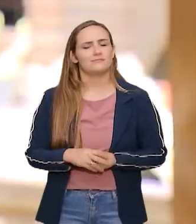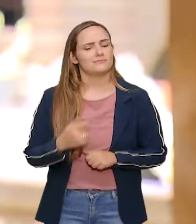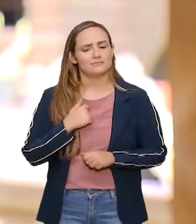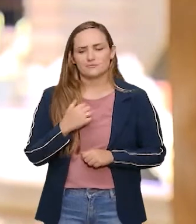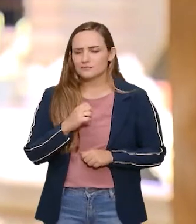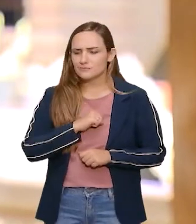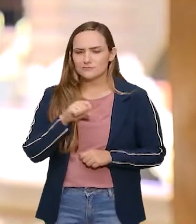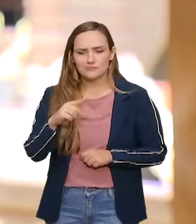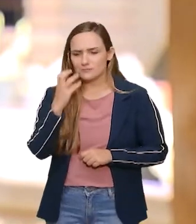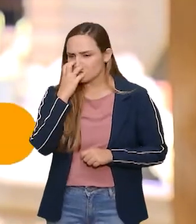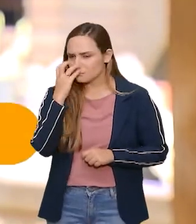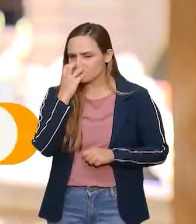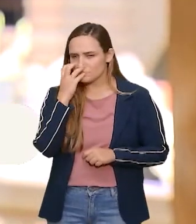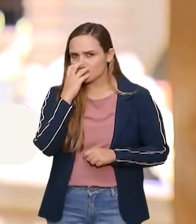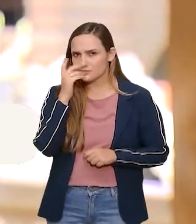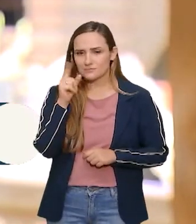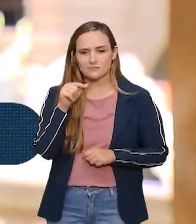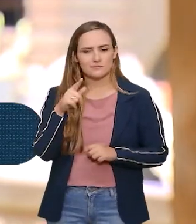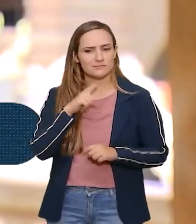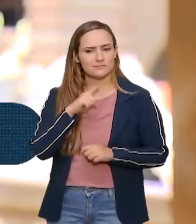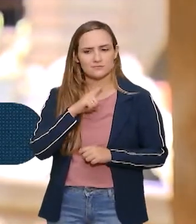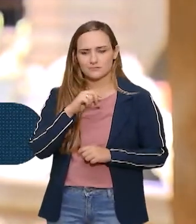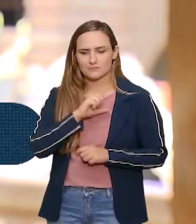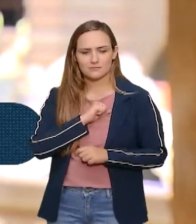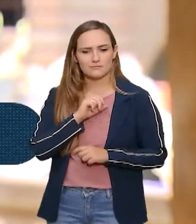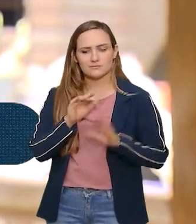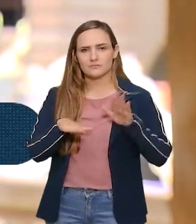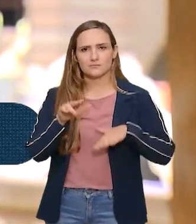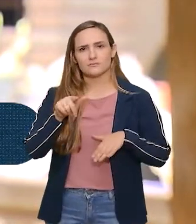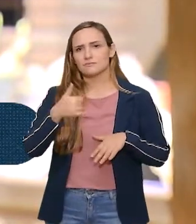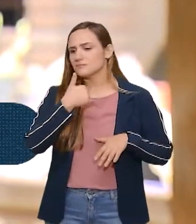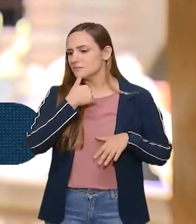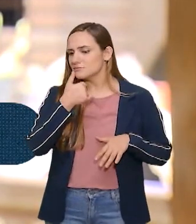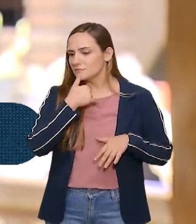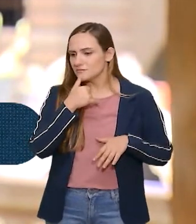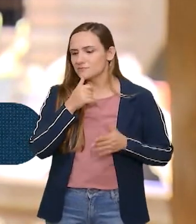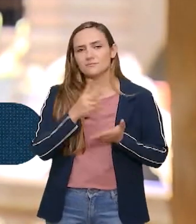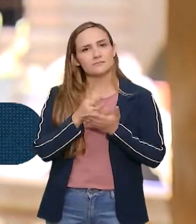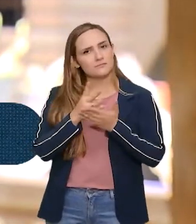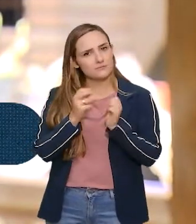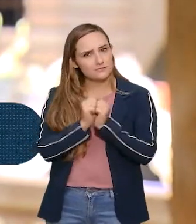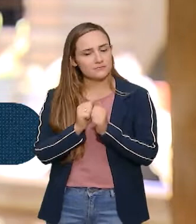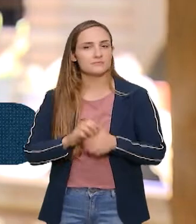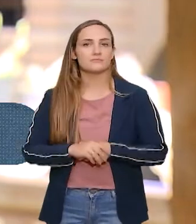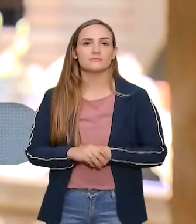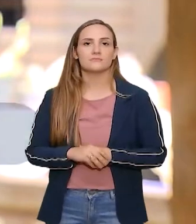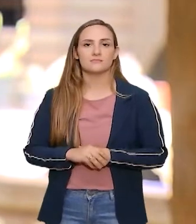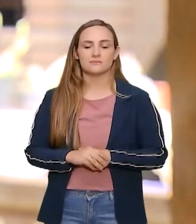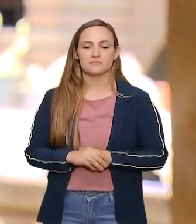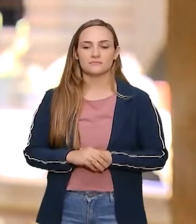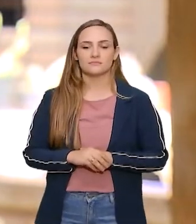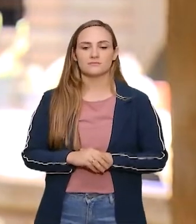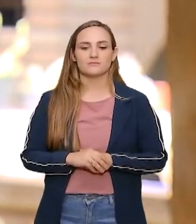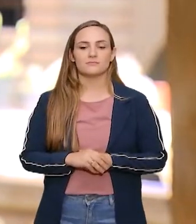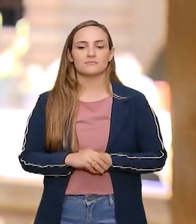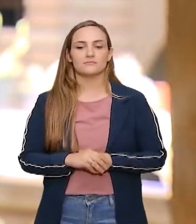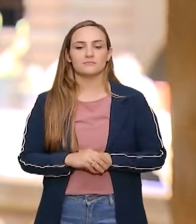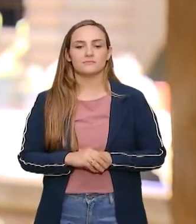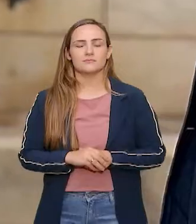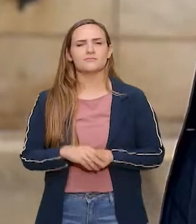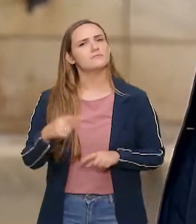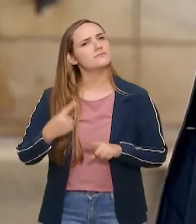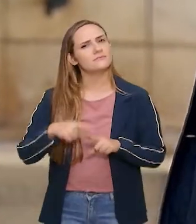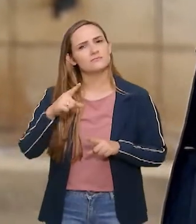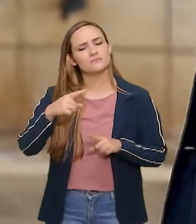Um animal, para mim, ele é puro, entendeu? Ele é só amor. No momento que você tá ali triste, ele tá com você